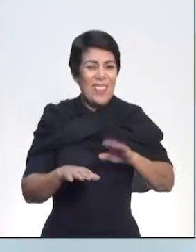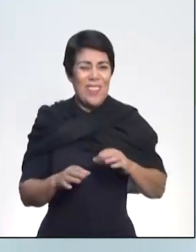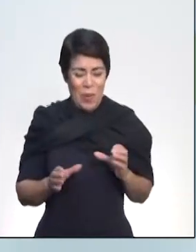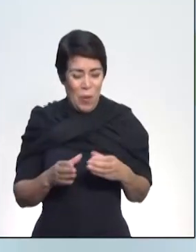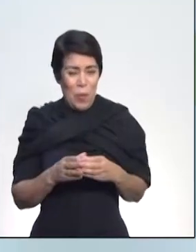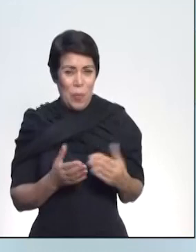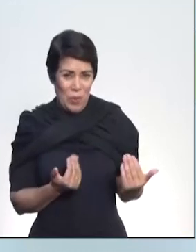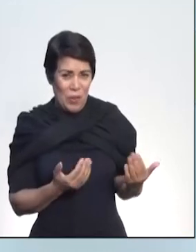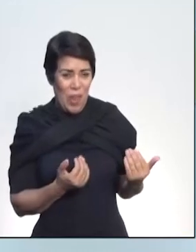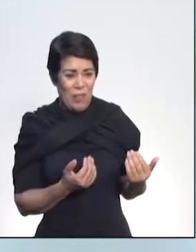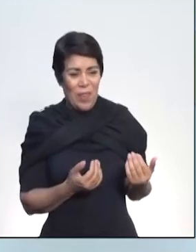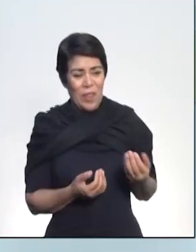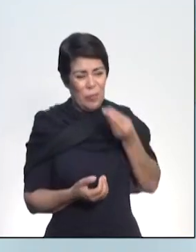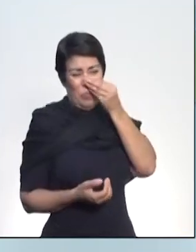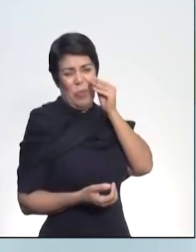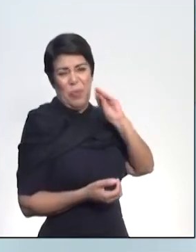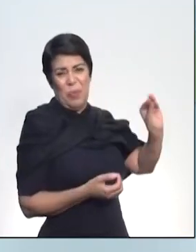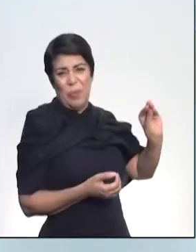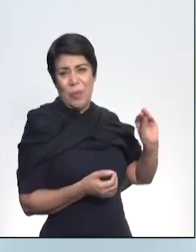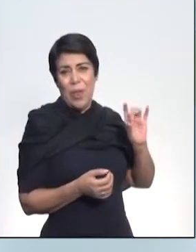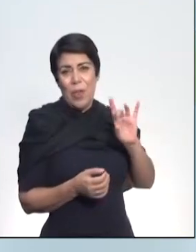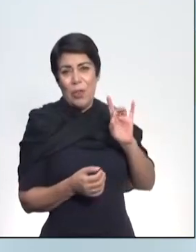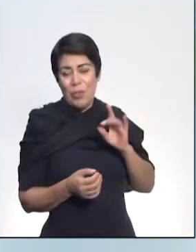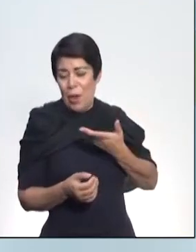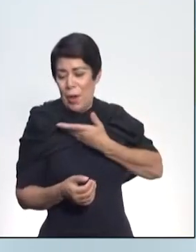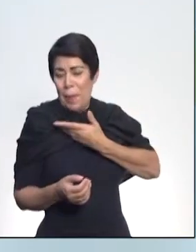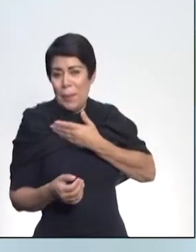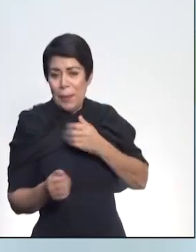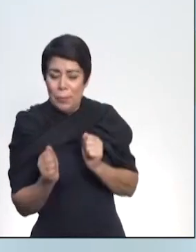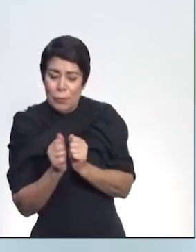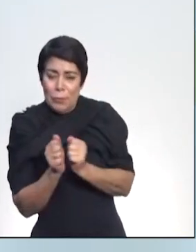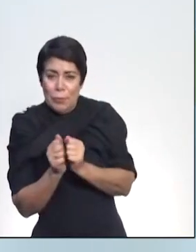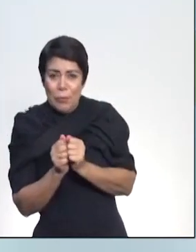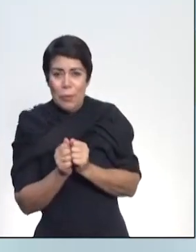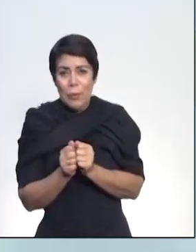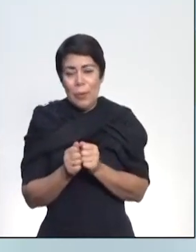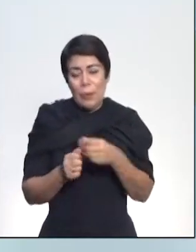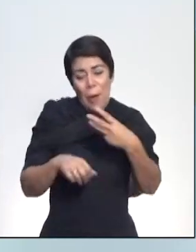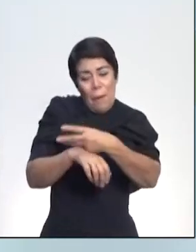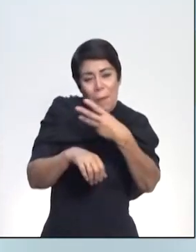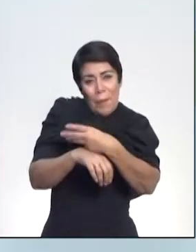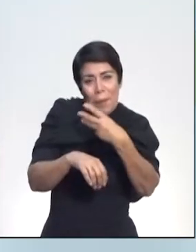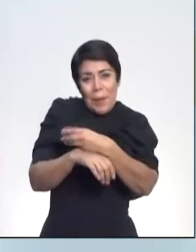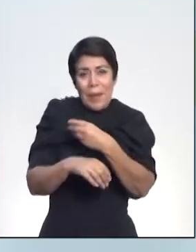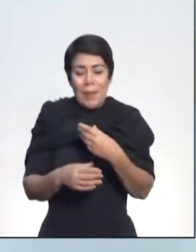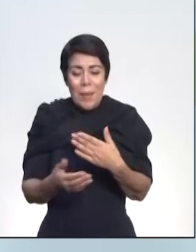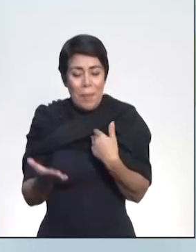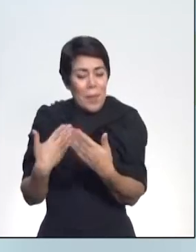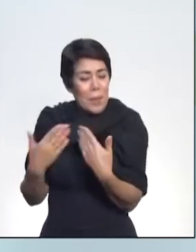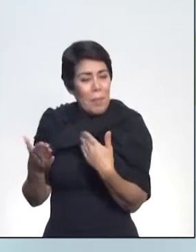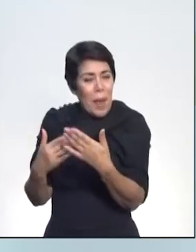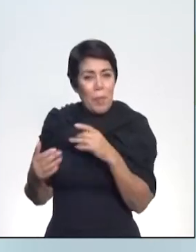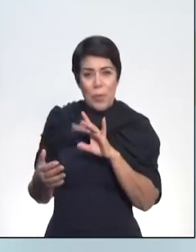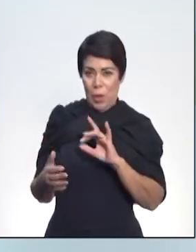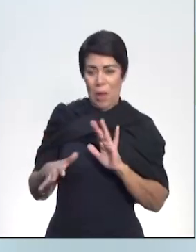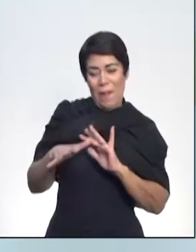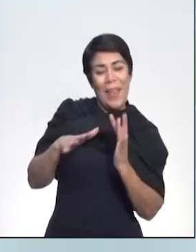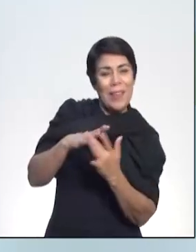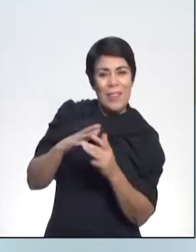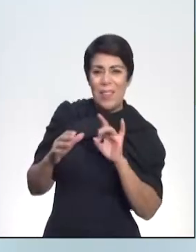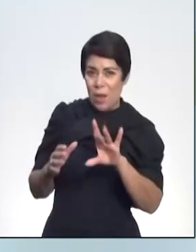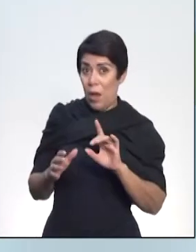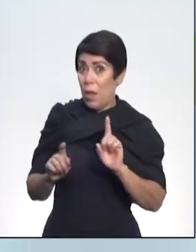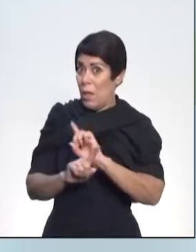quarto, né? E a única fonte de notícia é o WhatsApp ou as redes sociais. Mas também é importante que a